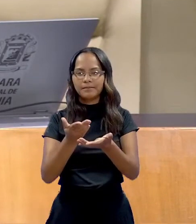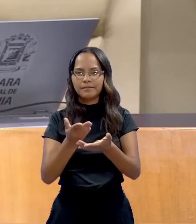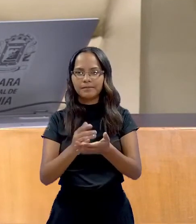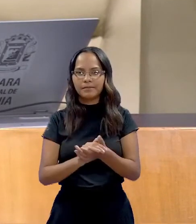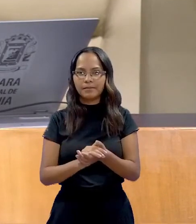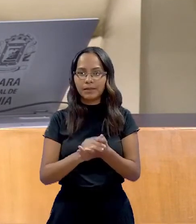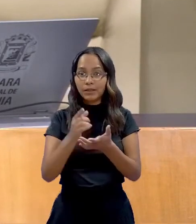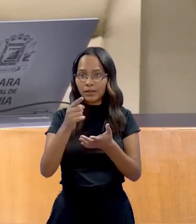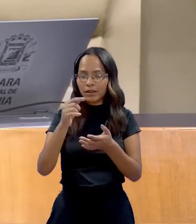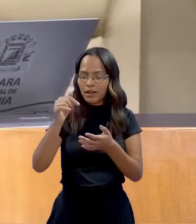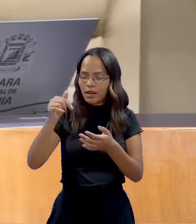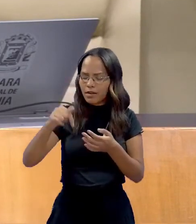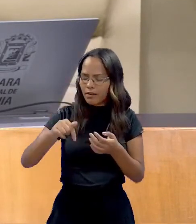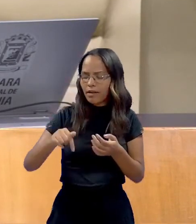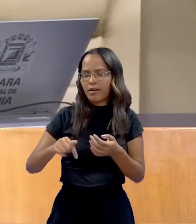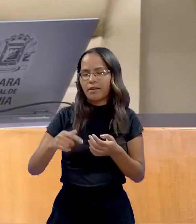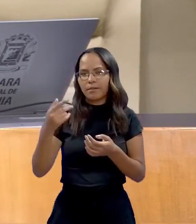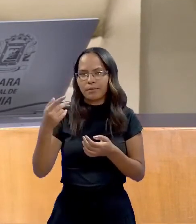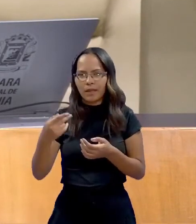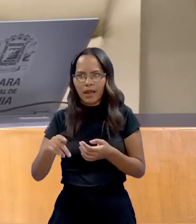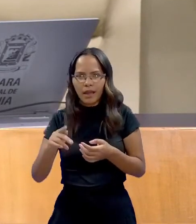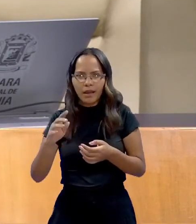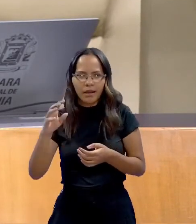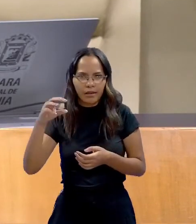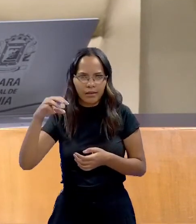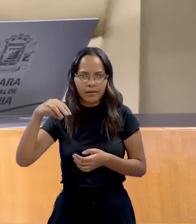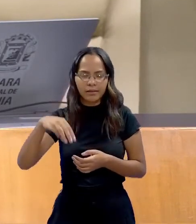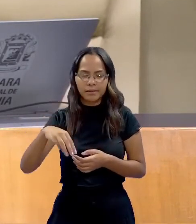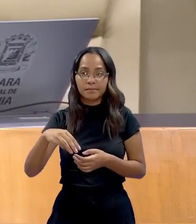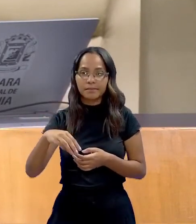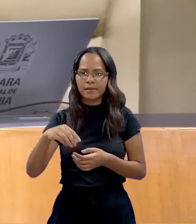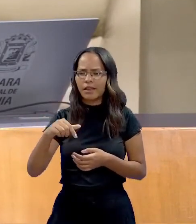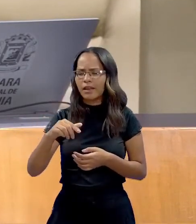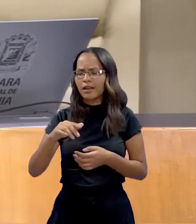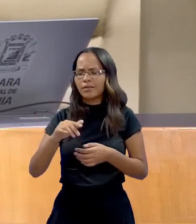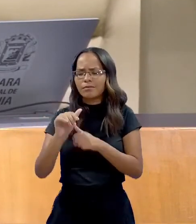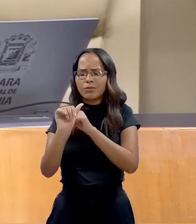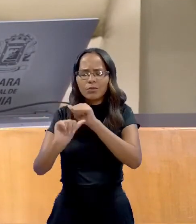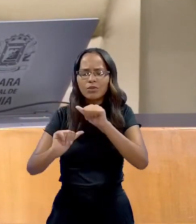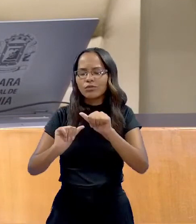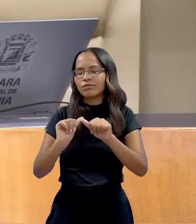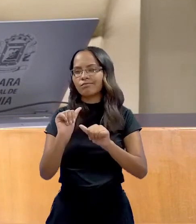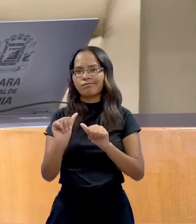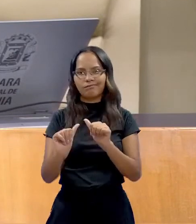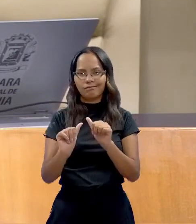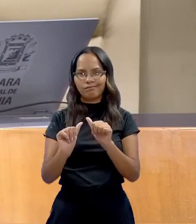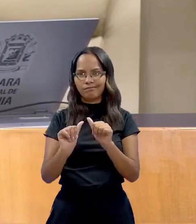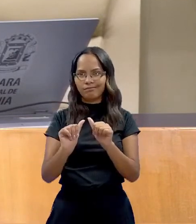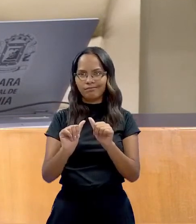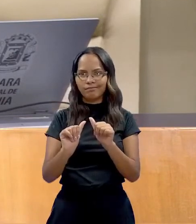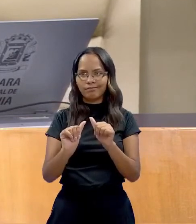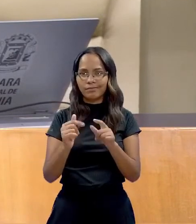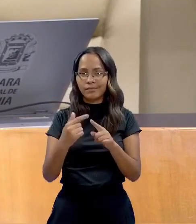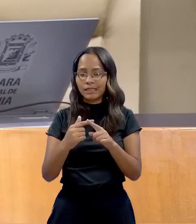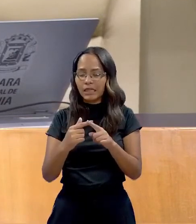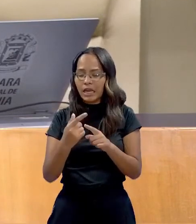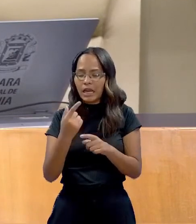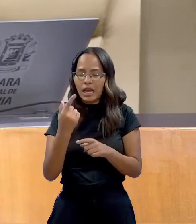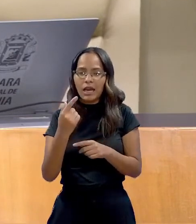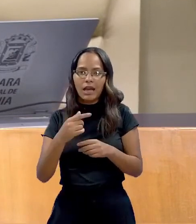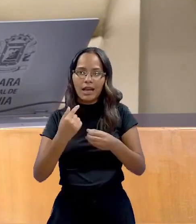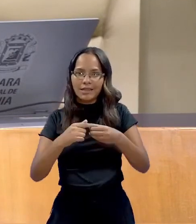chegou nessa casa, a Câmara foi transformada, a cidade de Goiânia